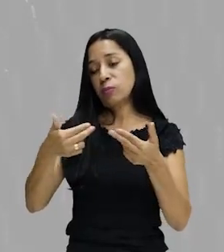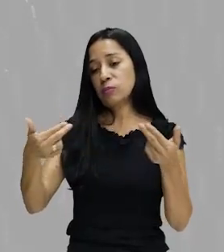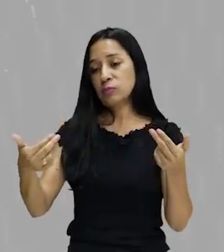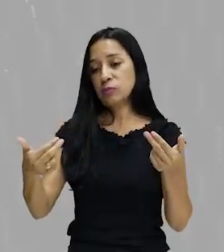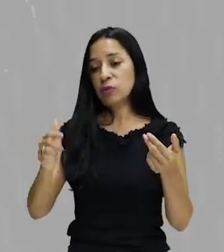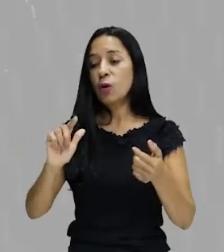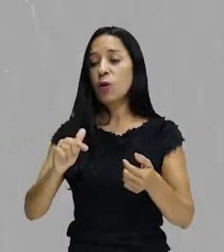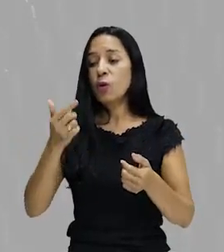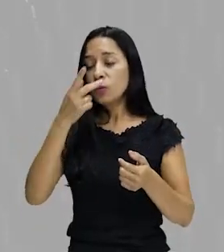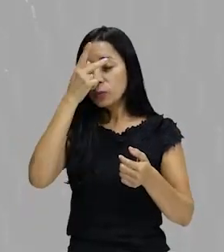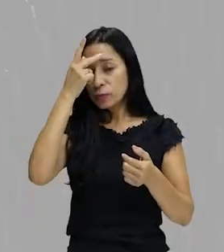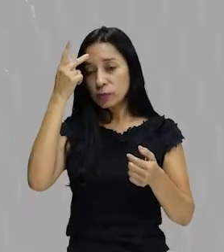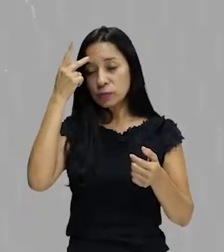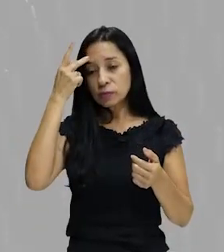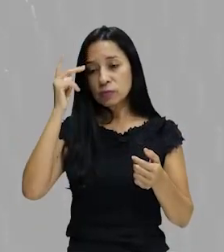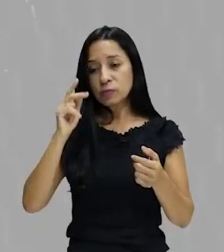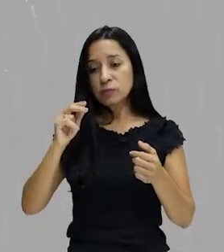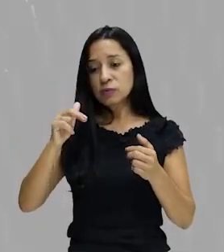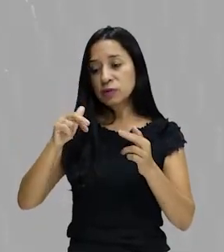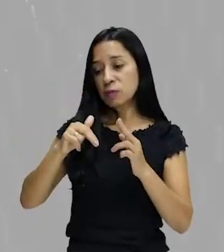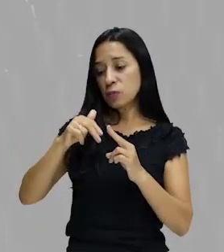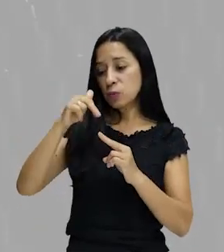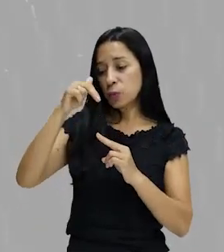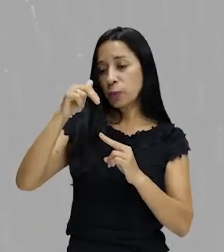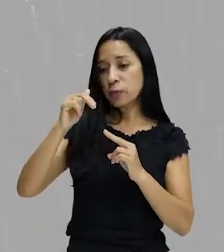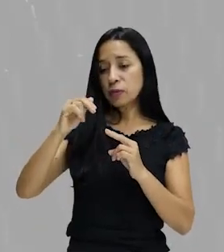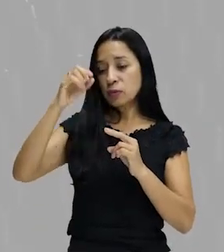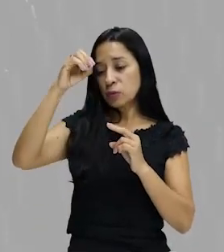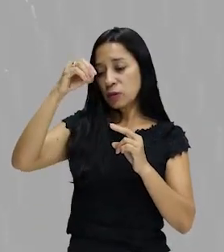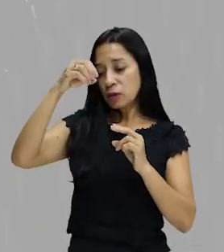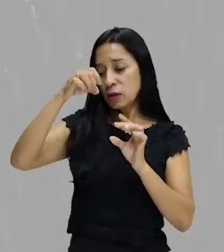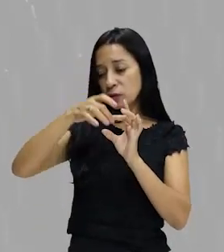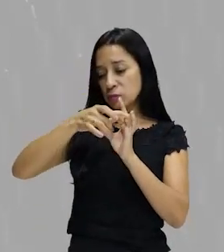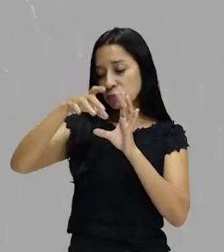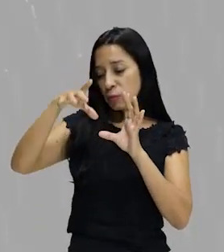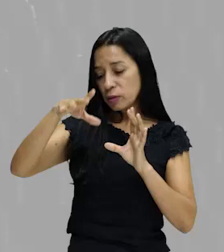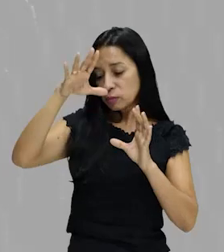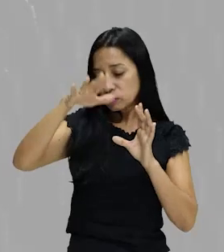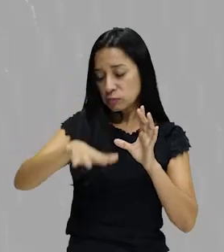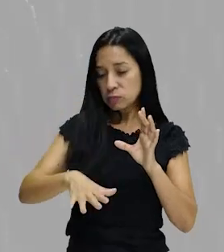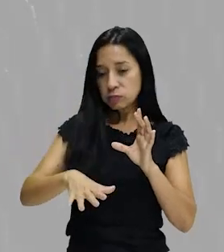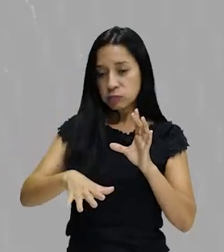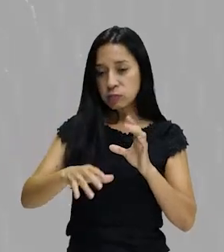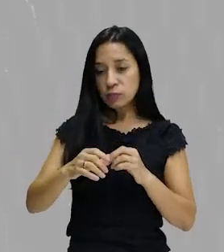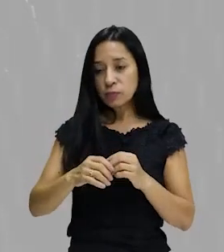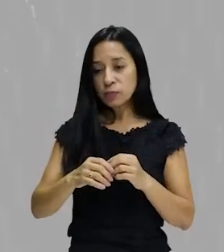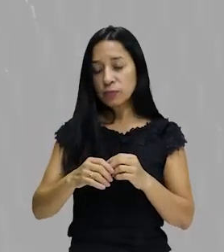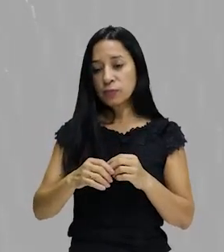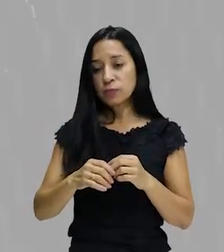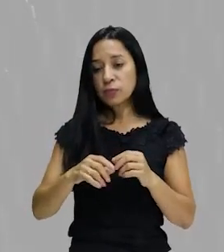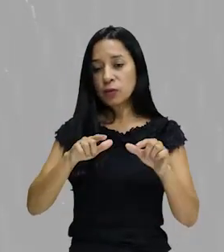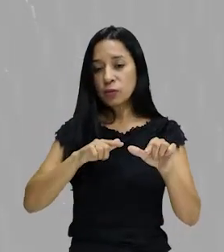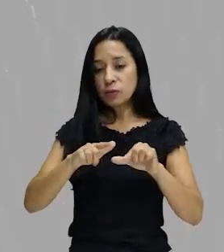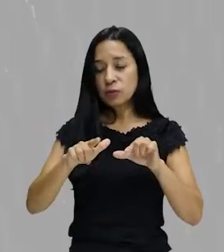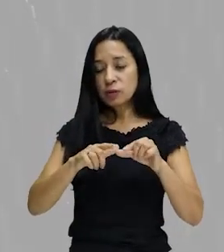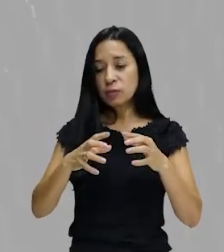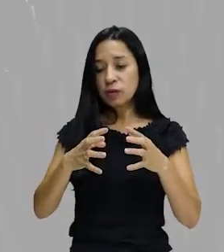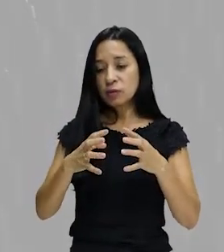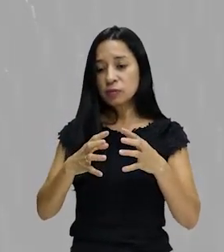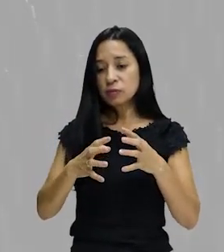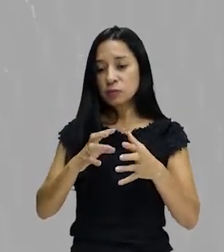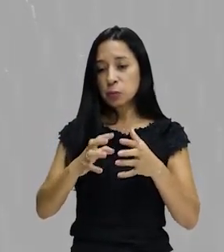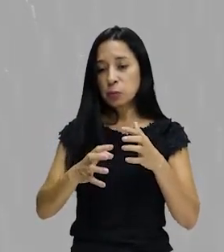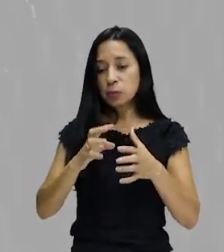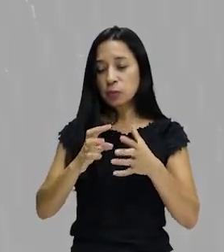exemplo, outras pessoas, né, subindo esse martelo e soltando, fazendo com que ele bata. Tá certo? Então, o trabalho do motor